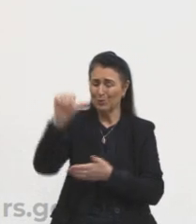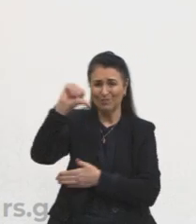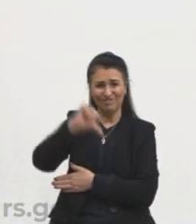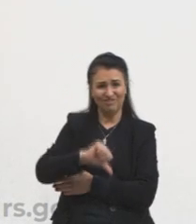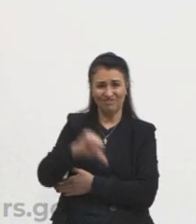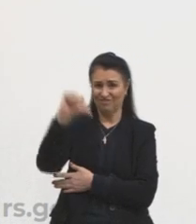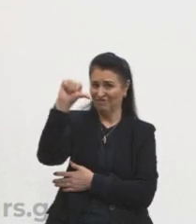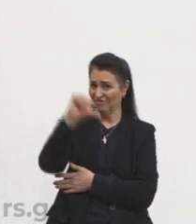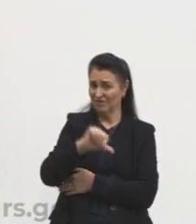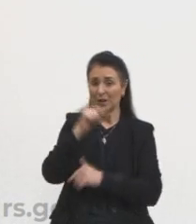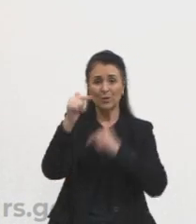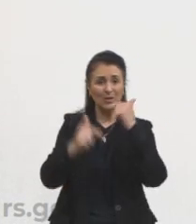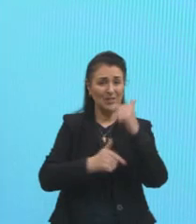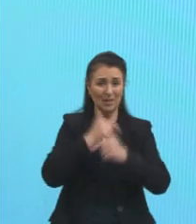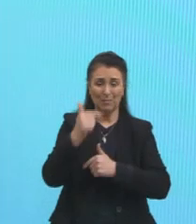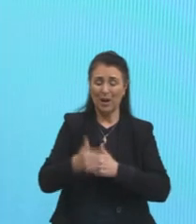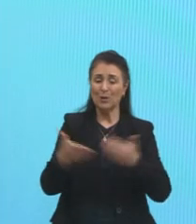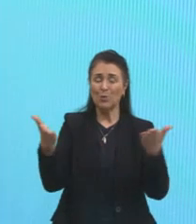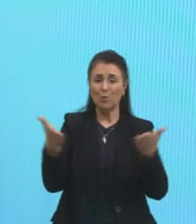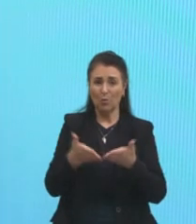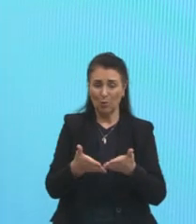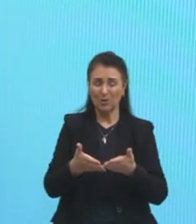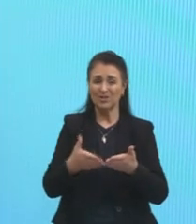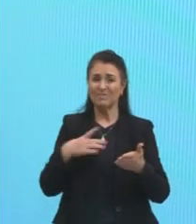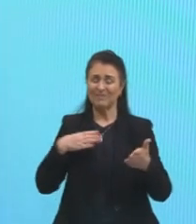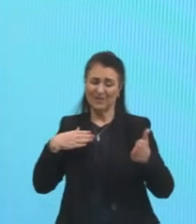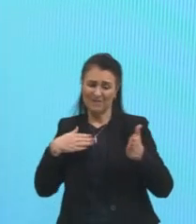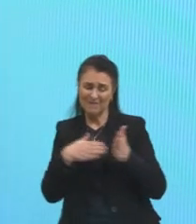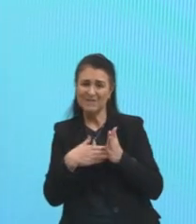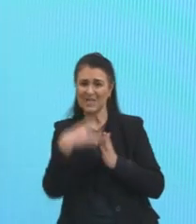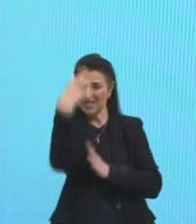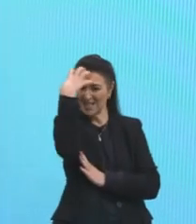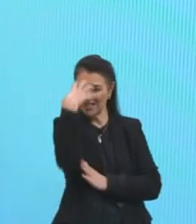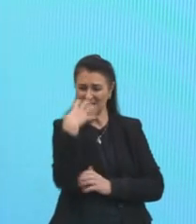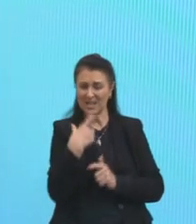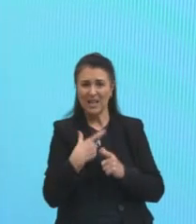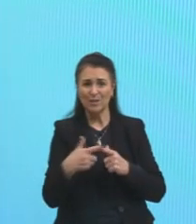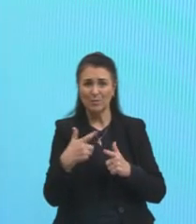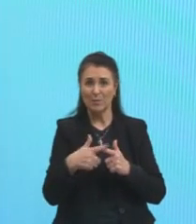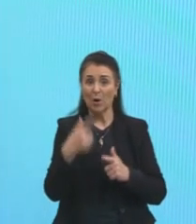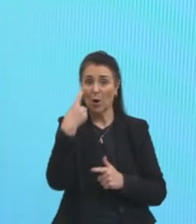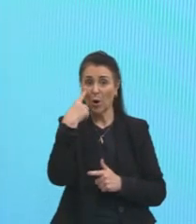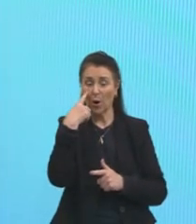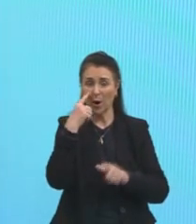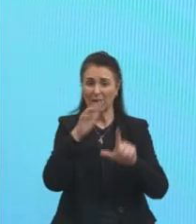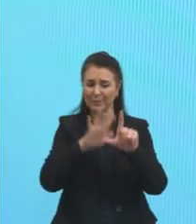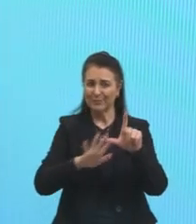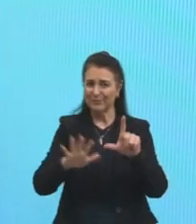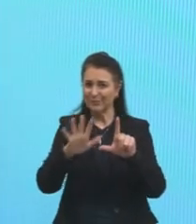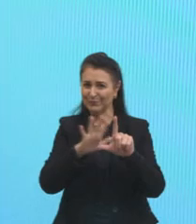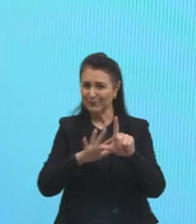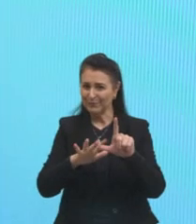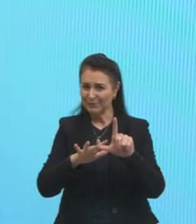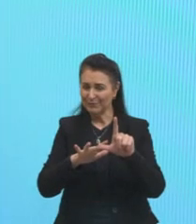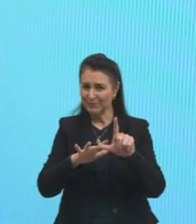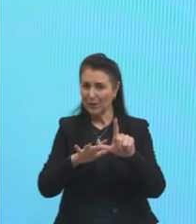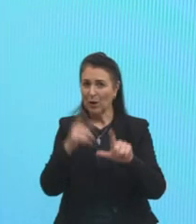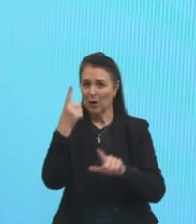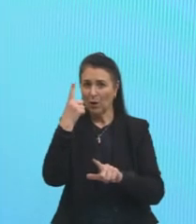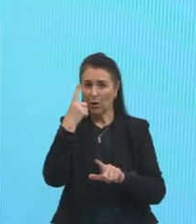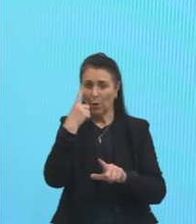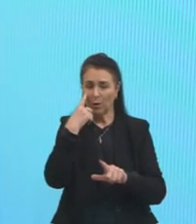trabalho na modernidade os enfrenta sérios problemas aqui na charge que tá aparecendo né olha só os empreendedores